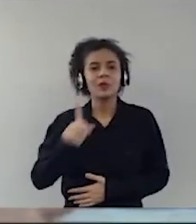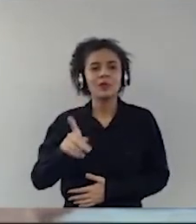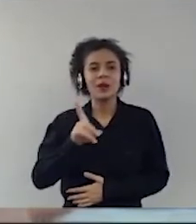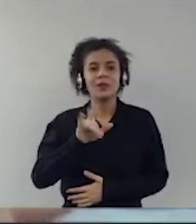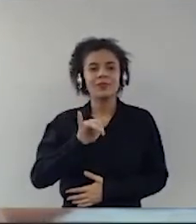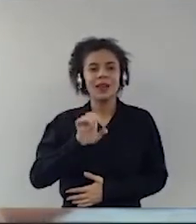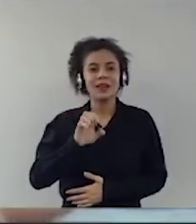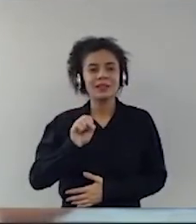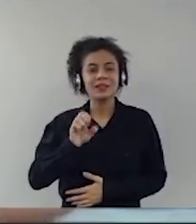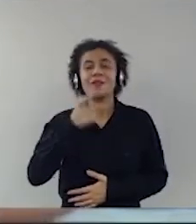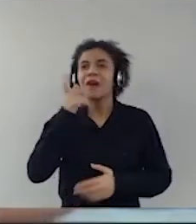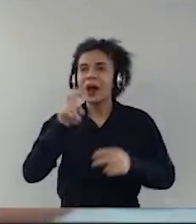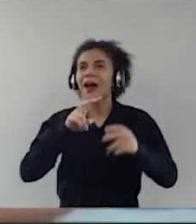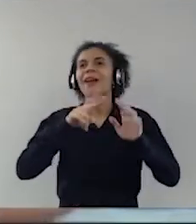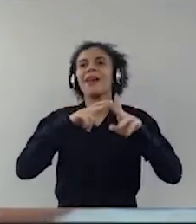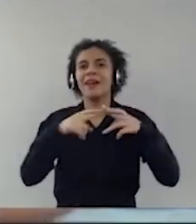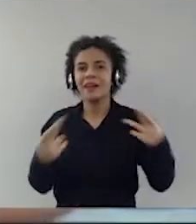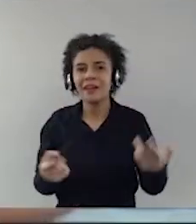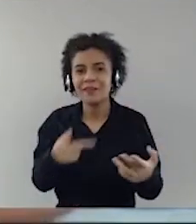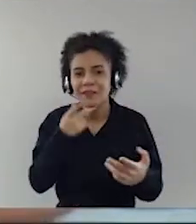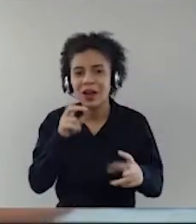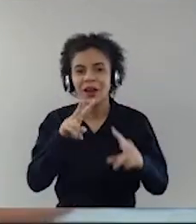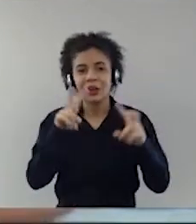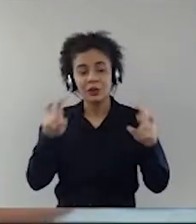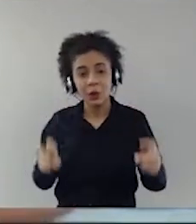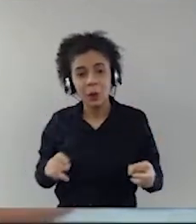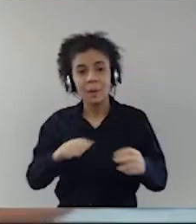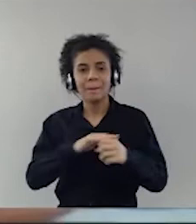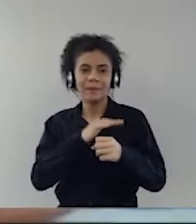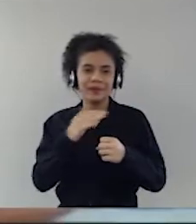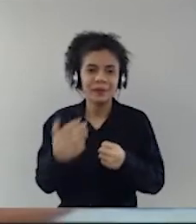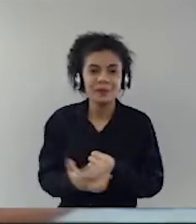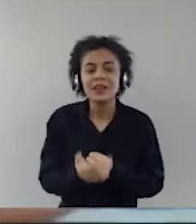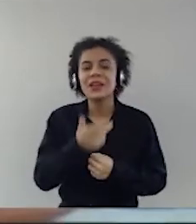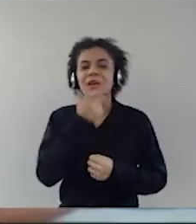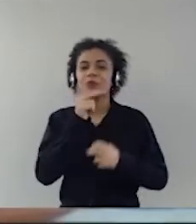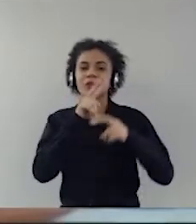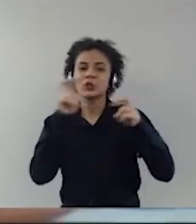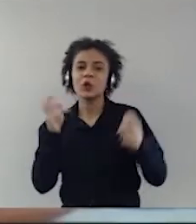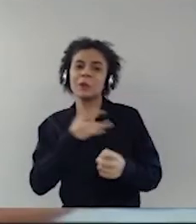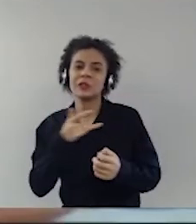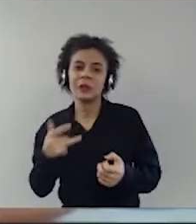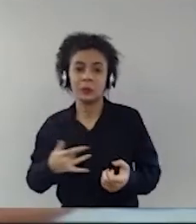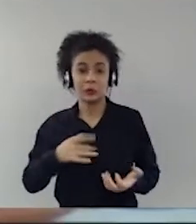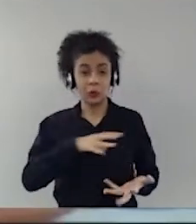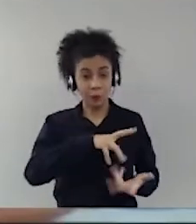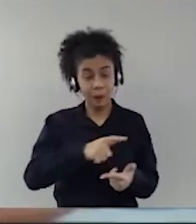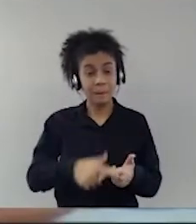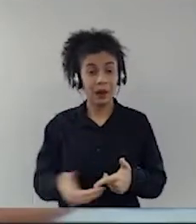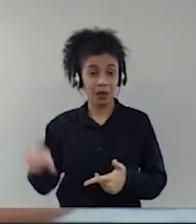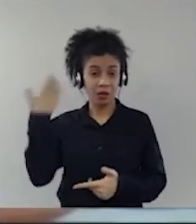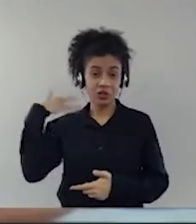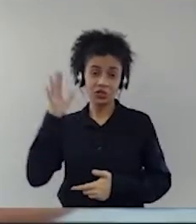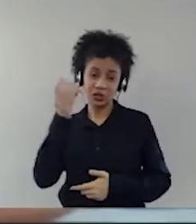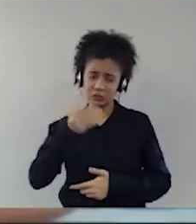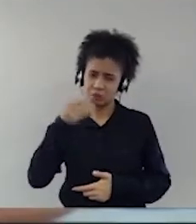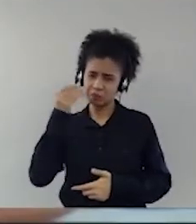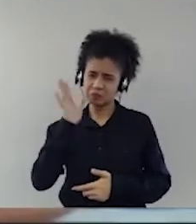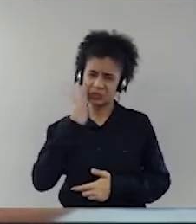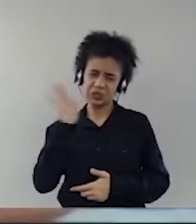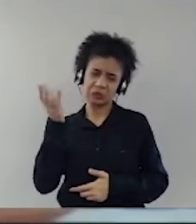lives falando que é essa pandemia. Ela começa a pesquisar esse tema, ela já era especialista, ela é uma